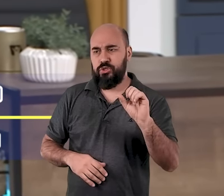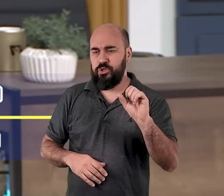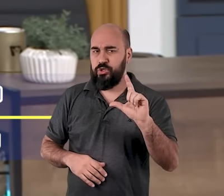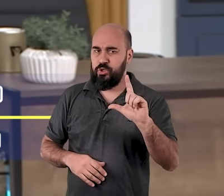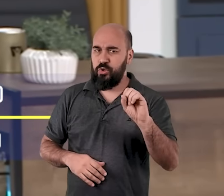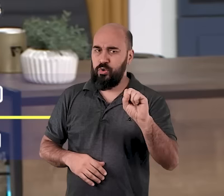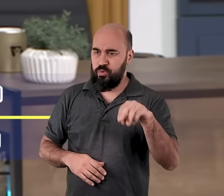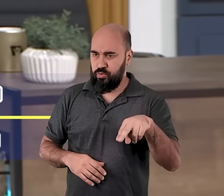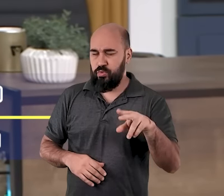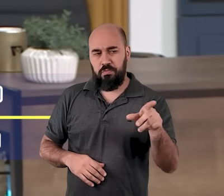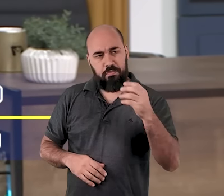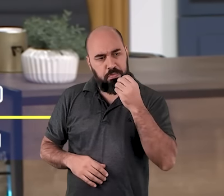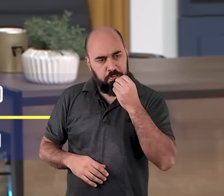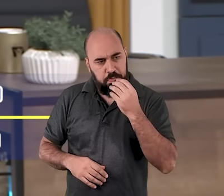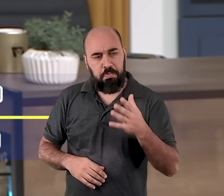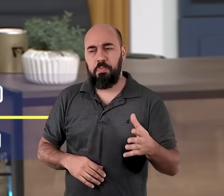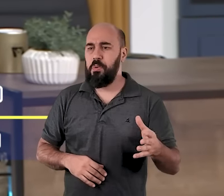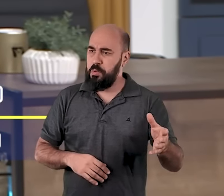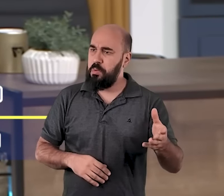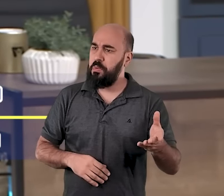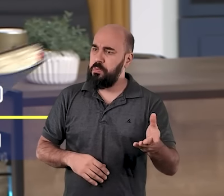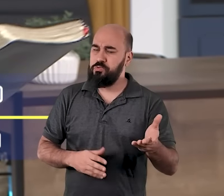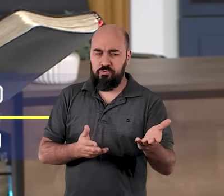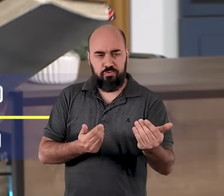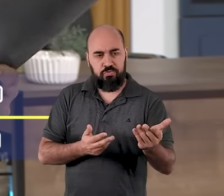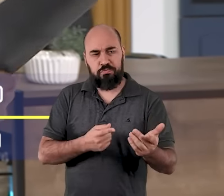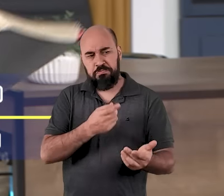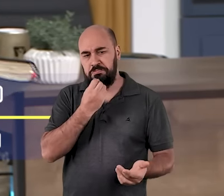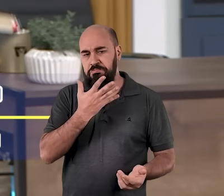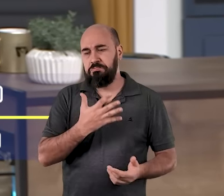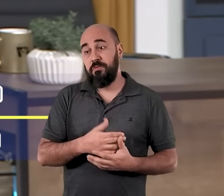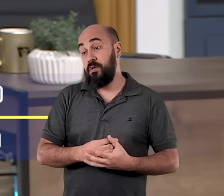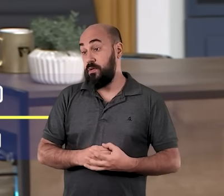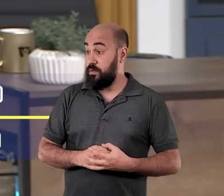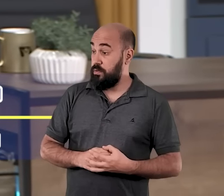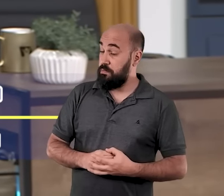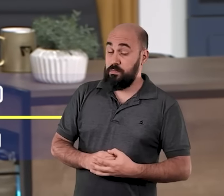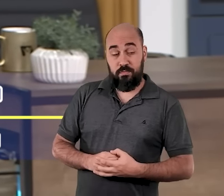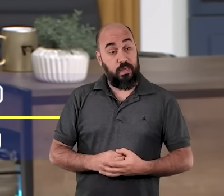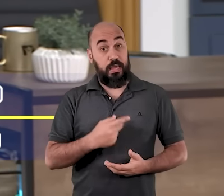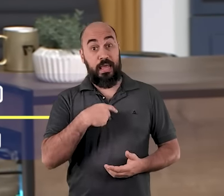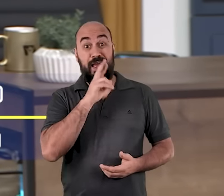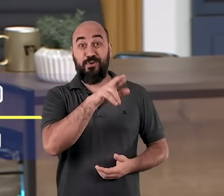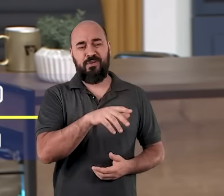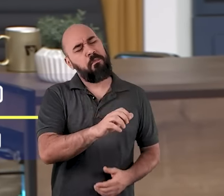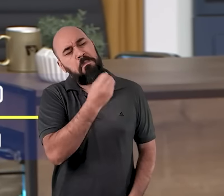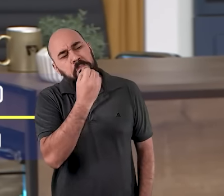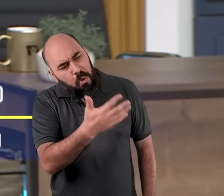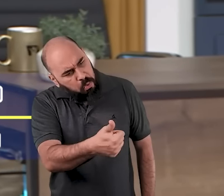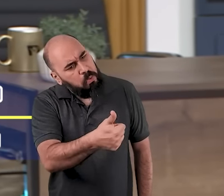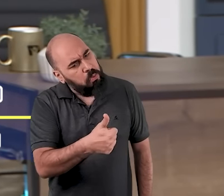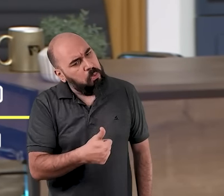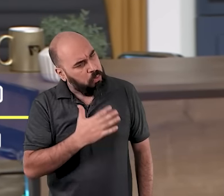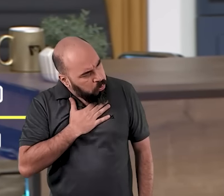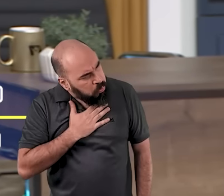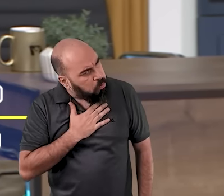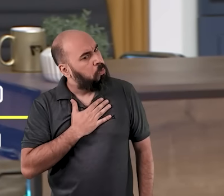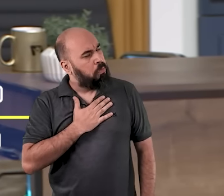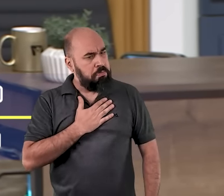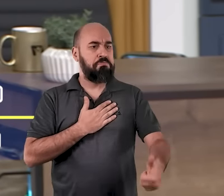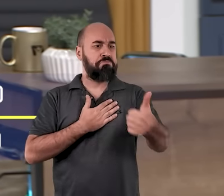meu coração e da juventude. E o Marcelo disse: ah, que bom que você gostou da minha palestra,